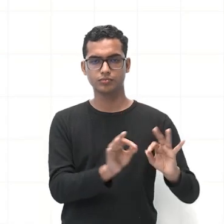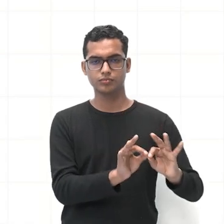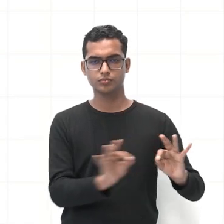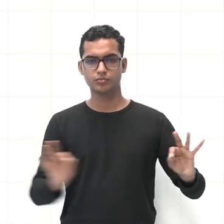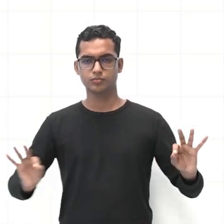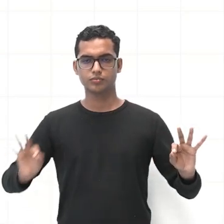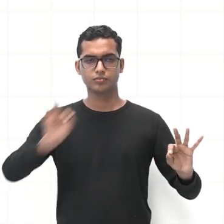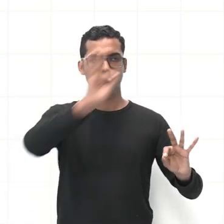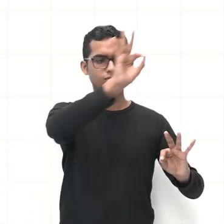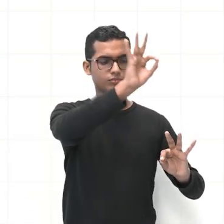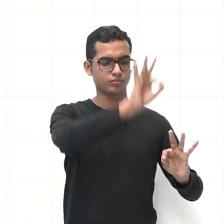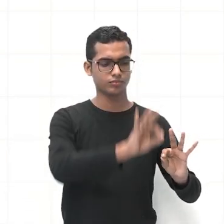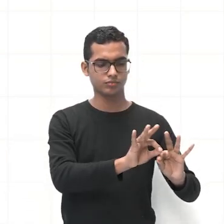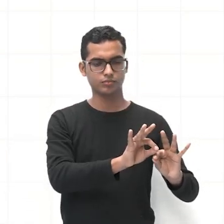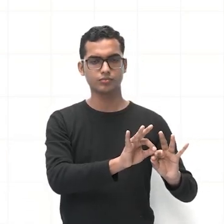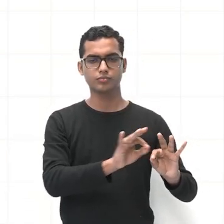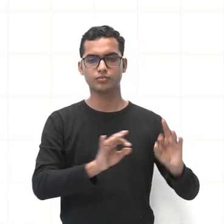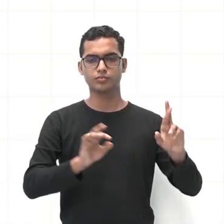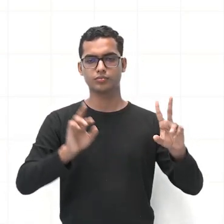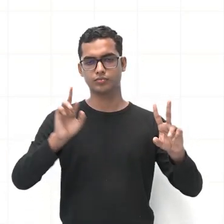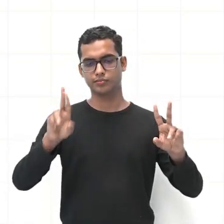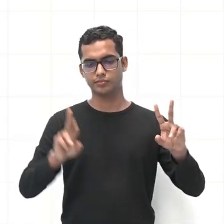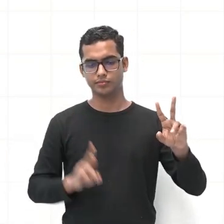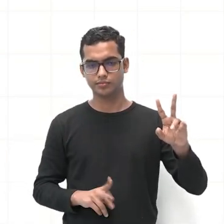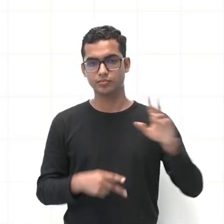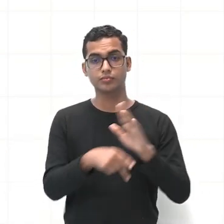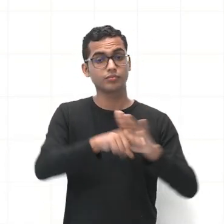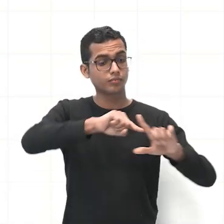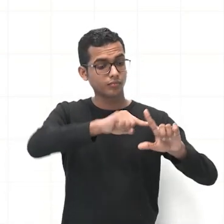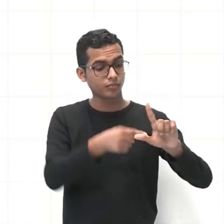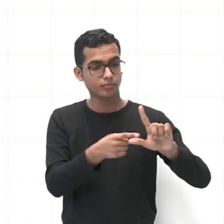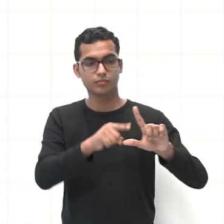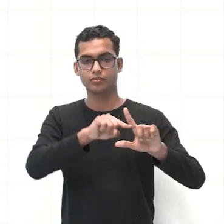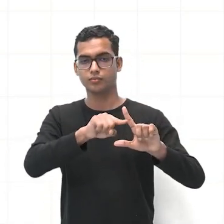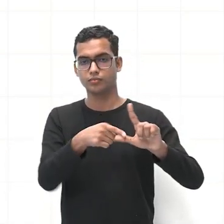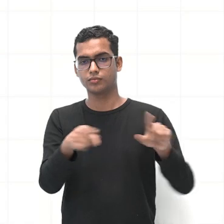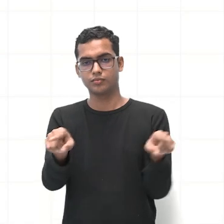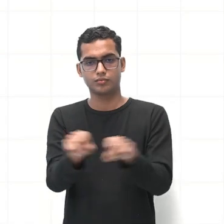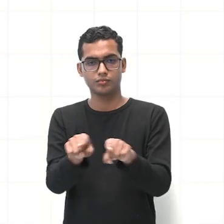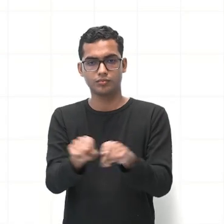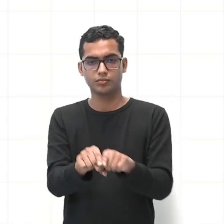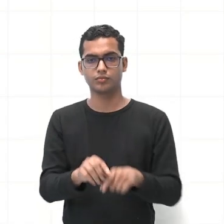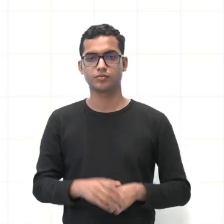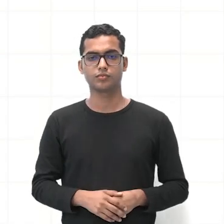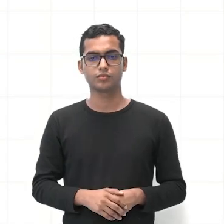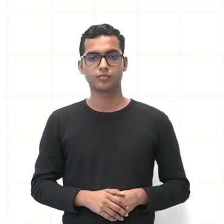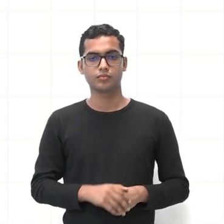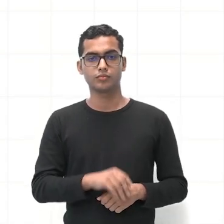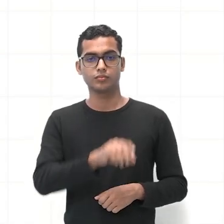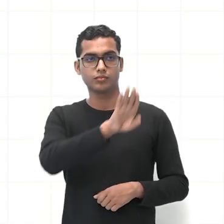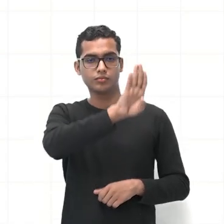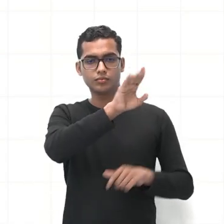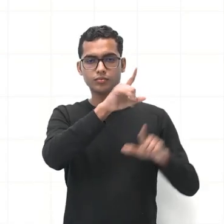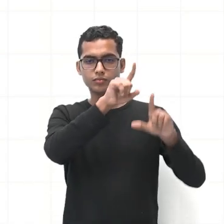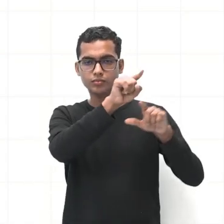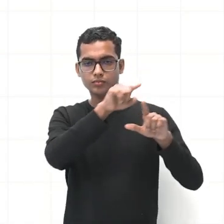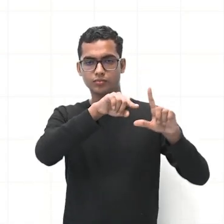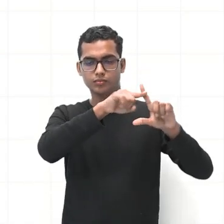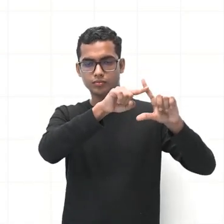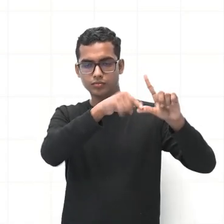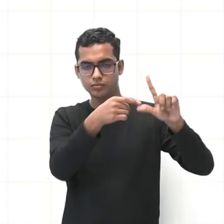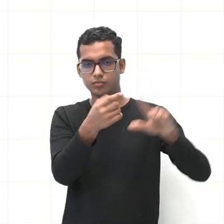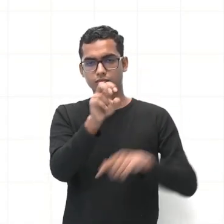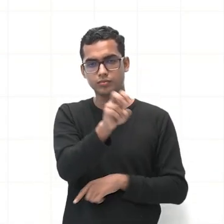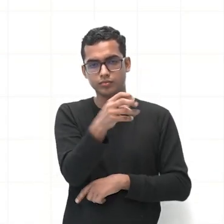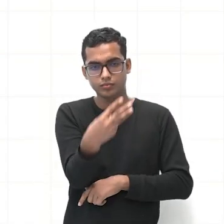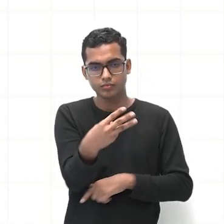seus ângulos possuem medidas também diferentes. Ó, o beta 53 graus, né? O alfa